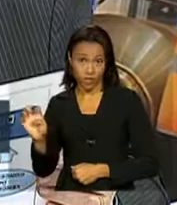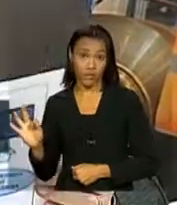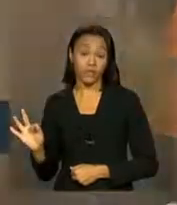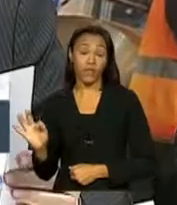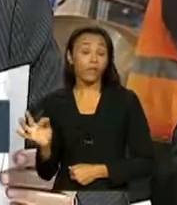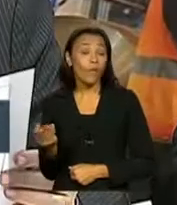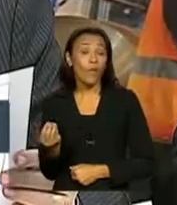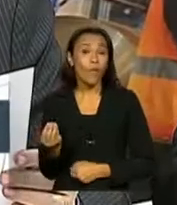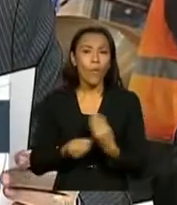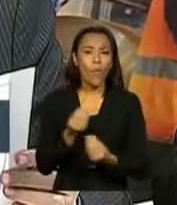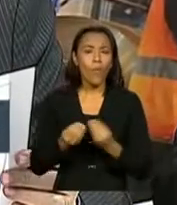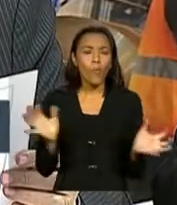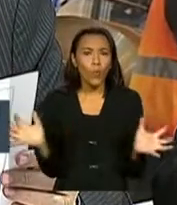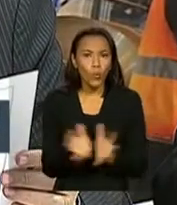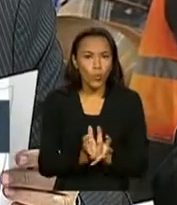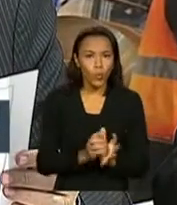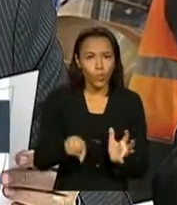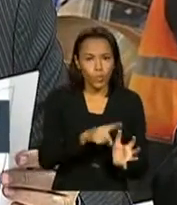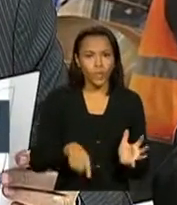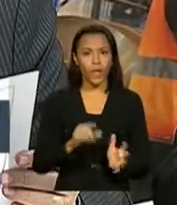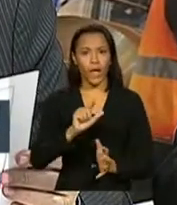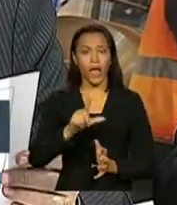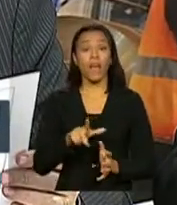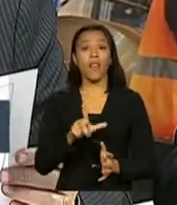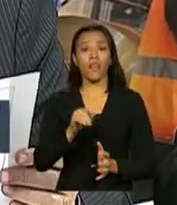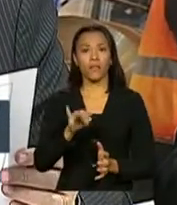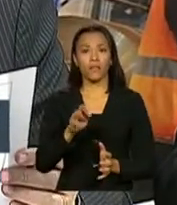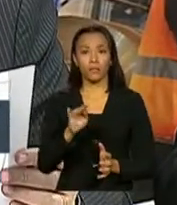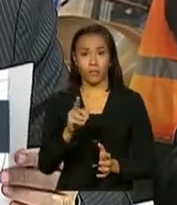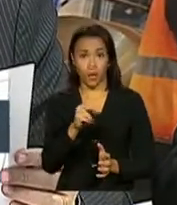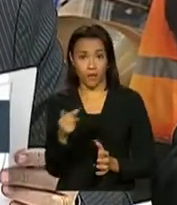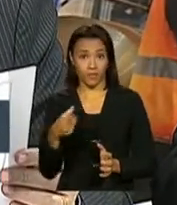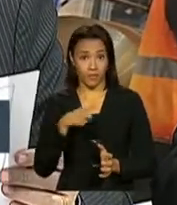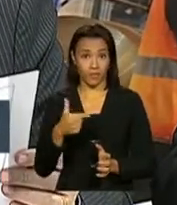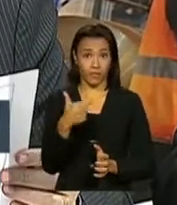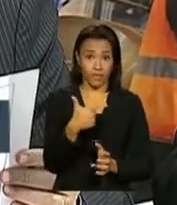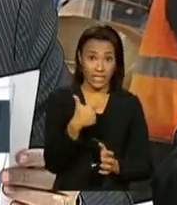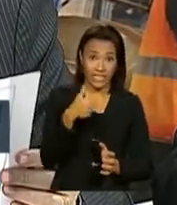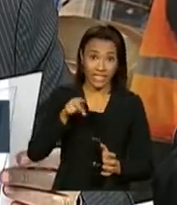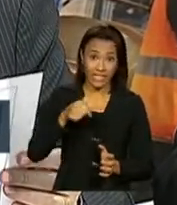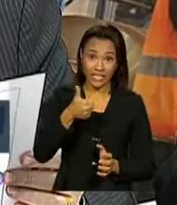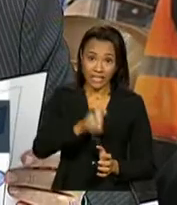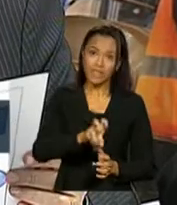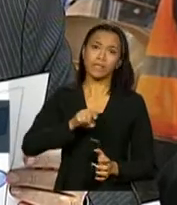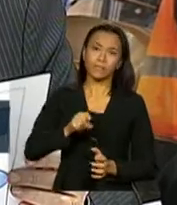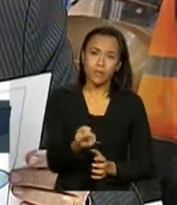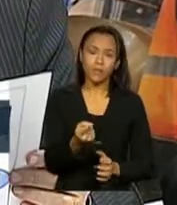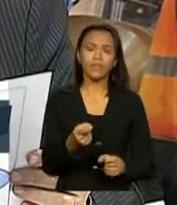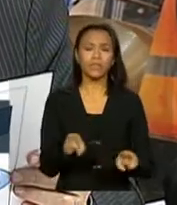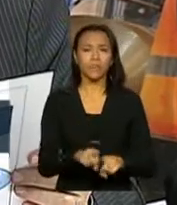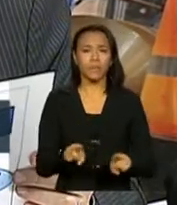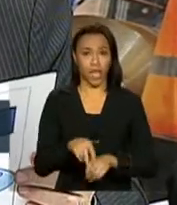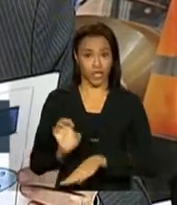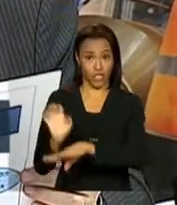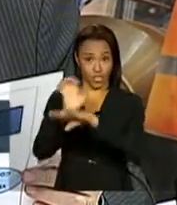O grupo Eletrobras tem 15.022 megawatts, as